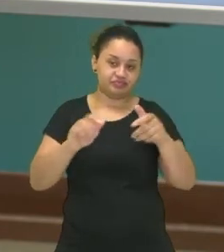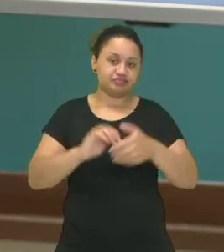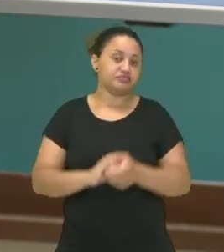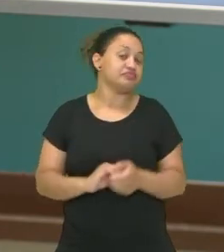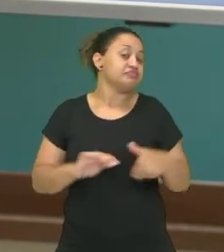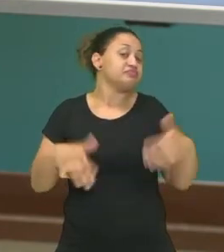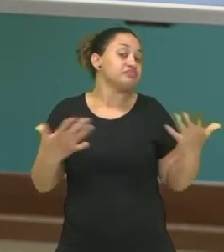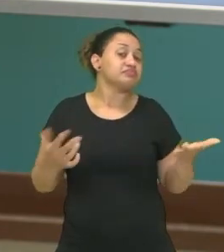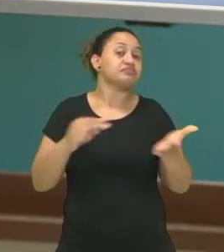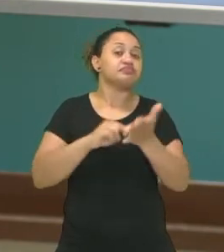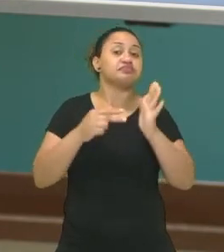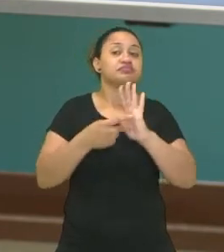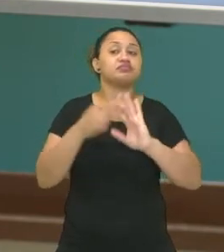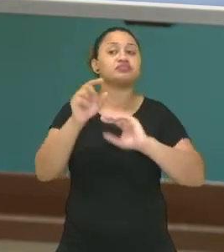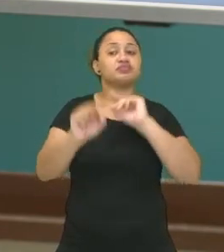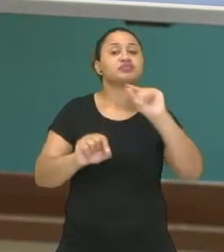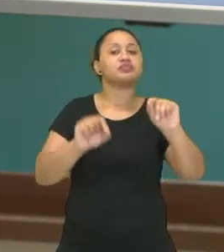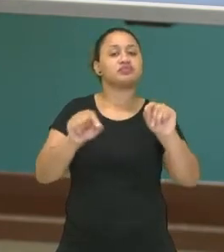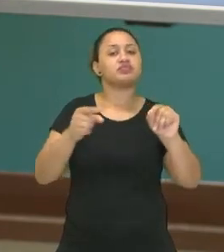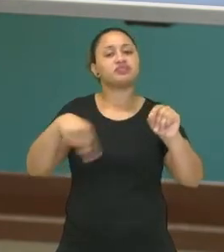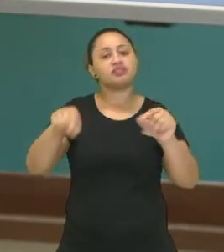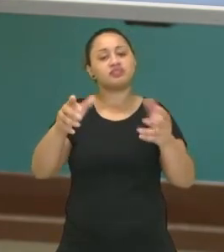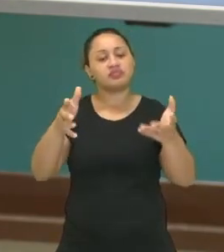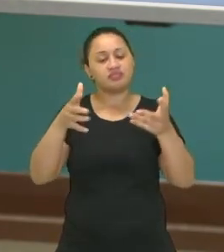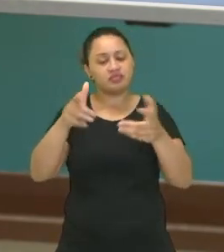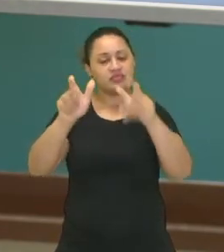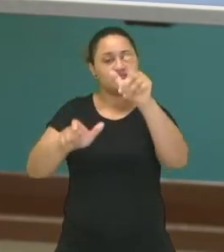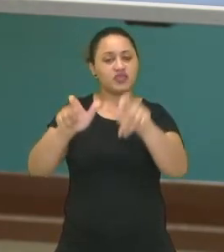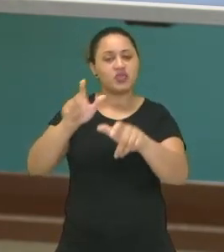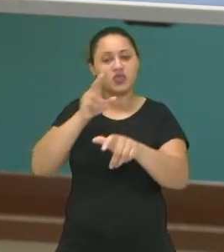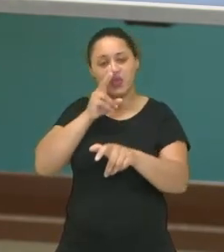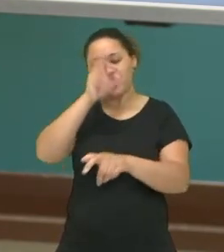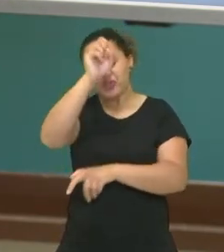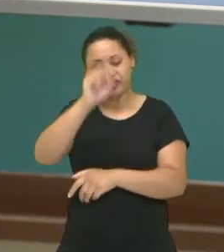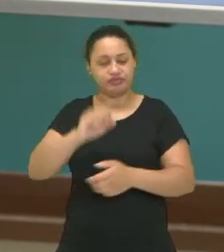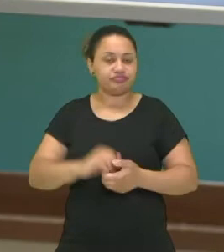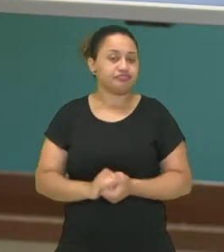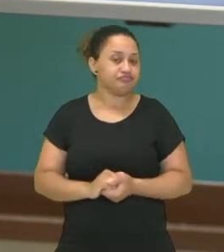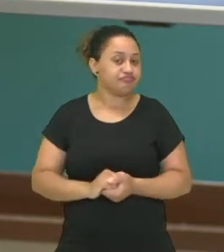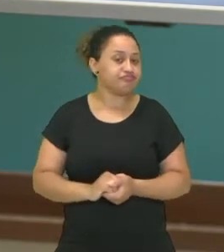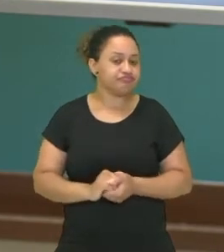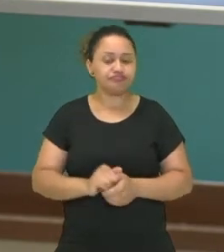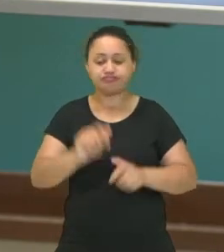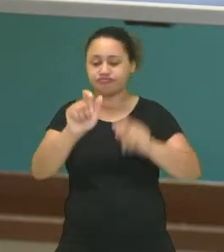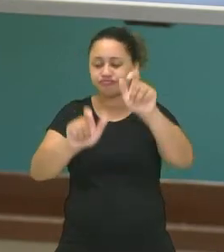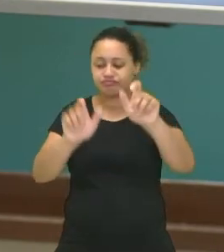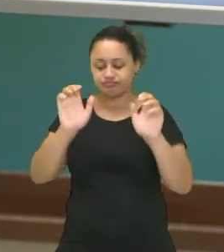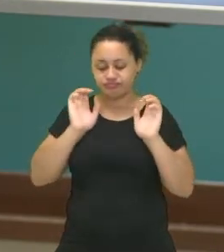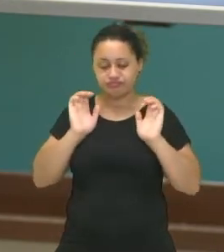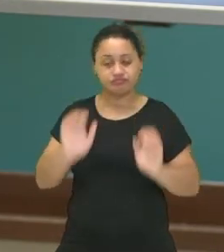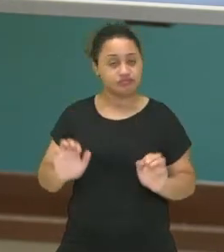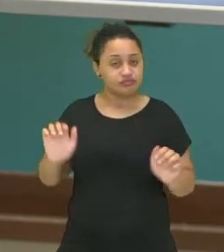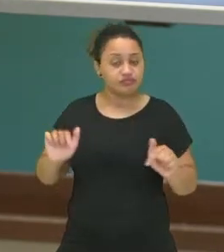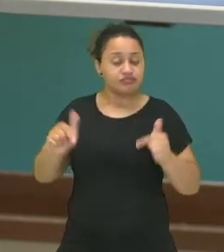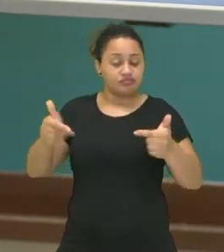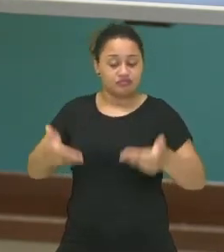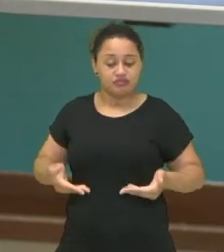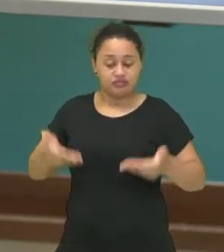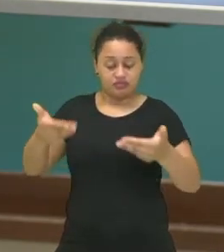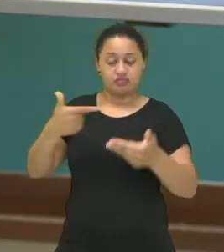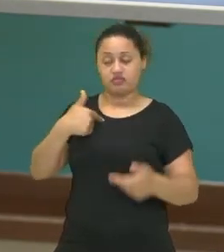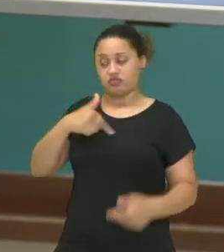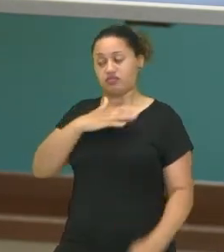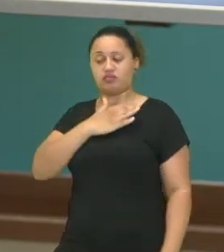Ou seja, eles queriam mesmo cidadãos fortes, cidadãos que servissem a pátria,